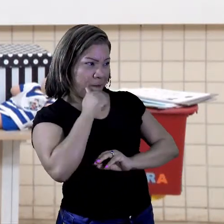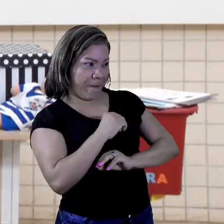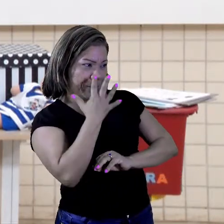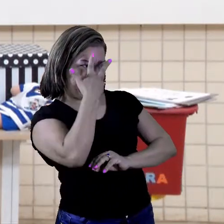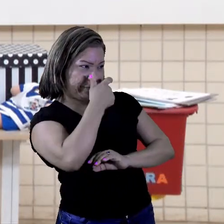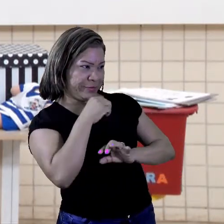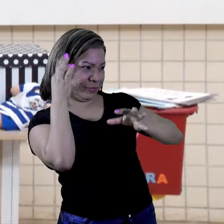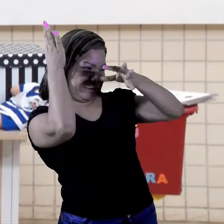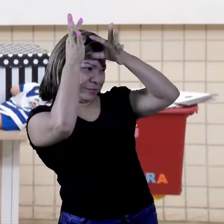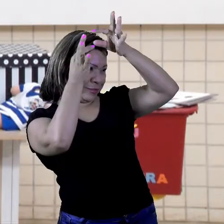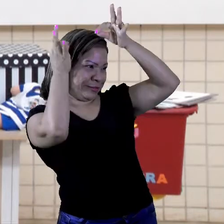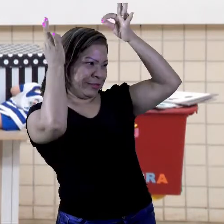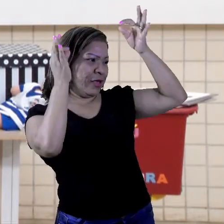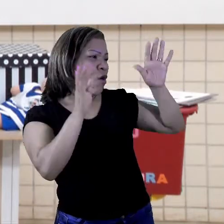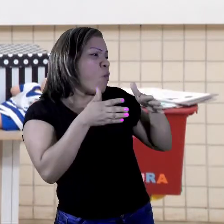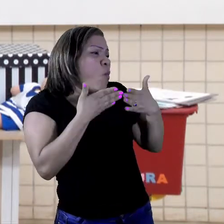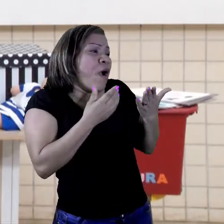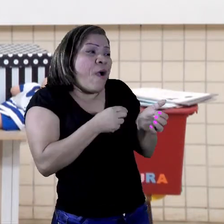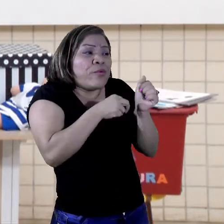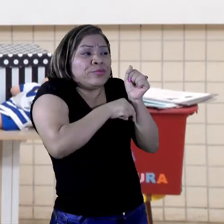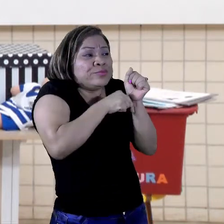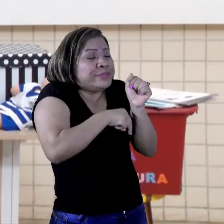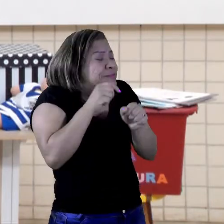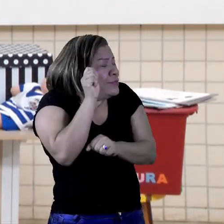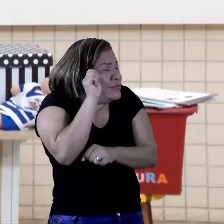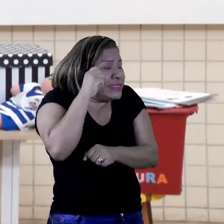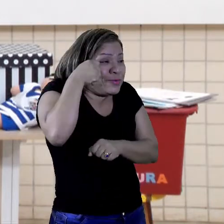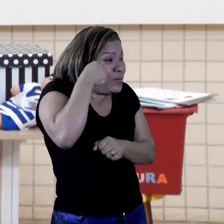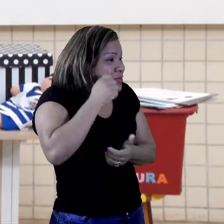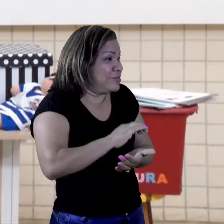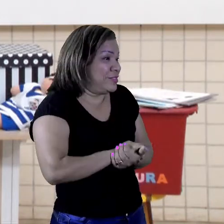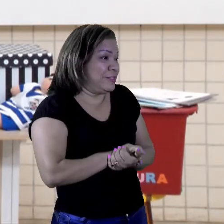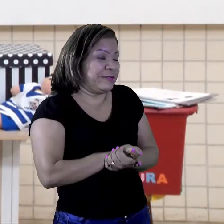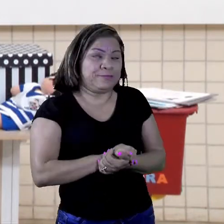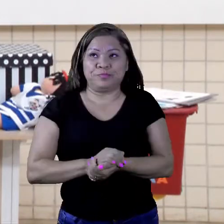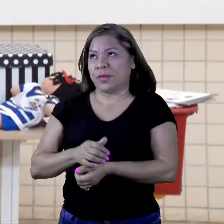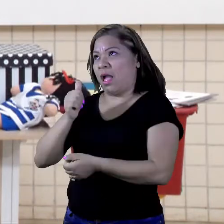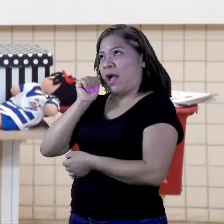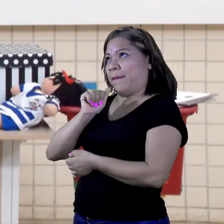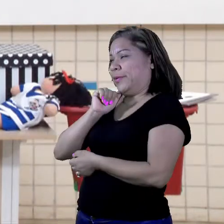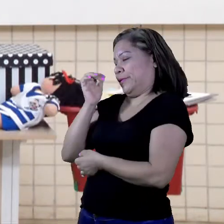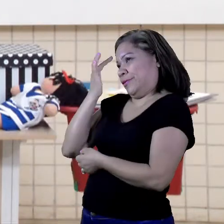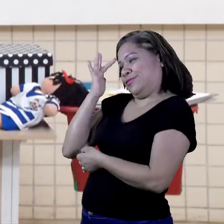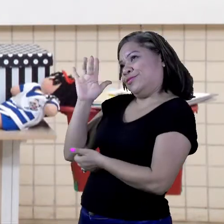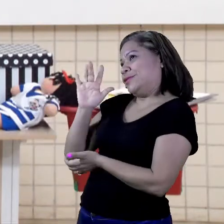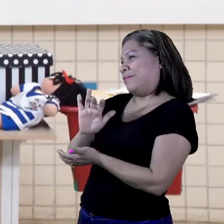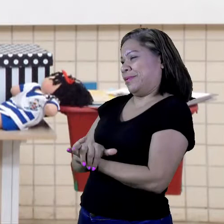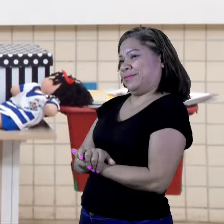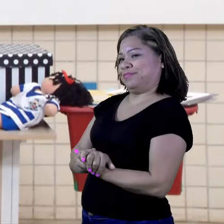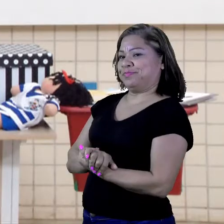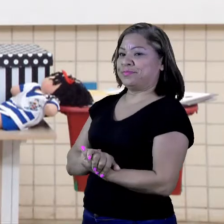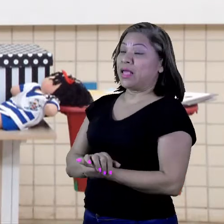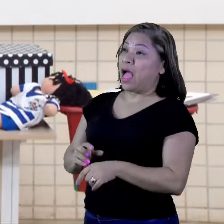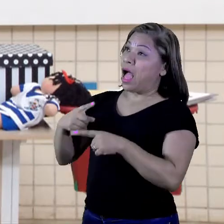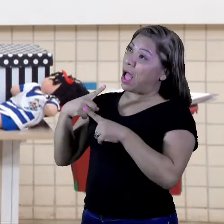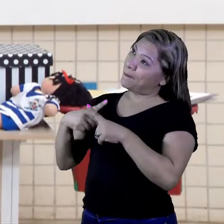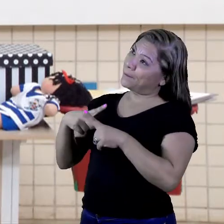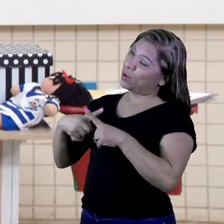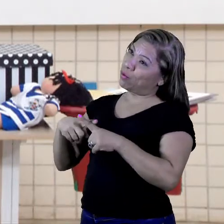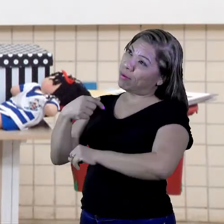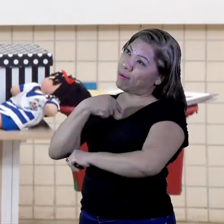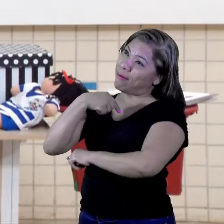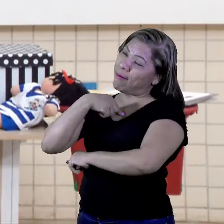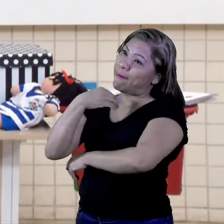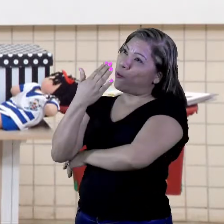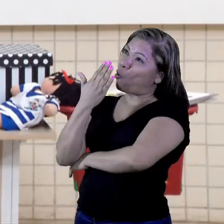teu segredo para ficar tão pretinho? A menina já não sabia mais o que dizer. Deve ser porque eu comi